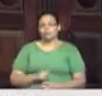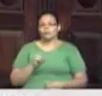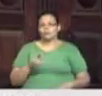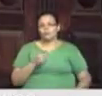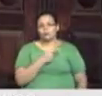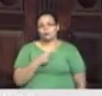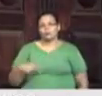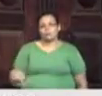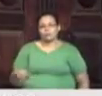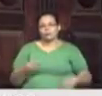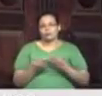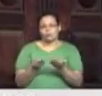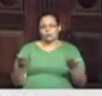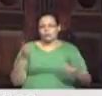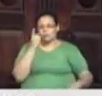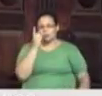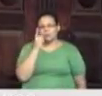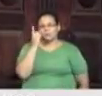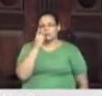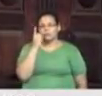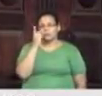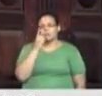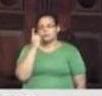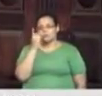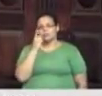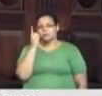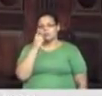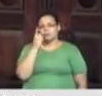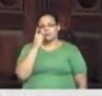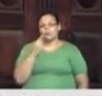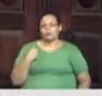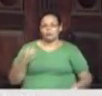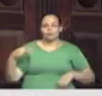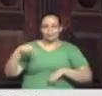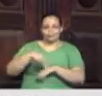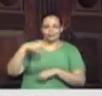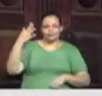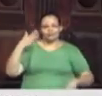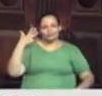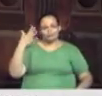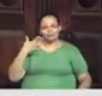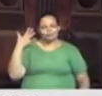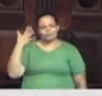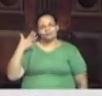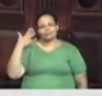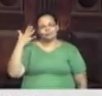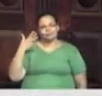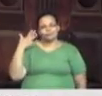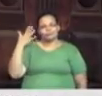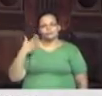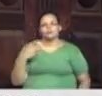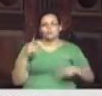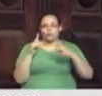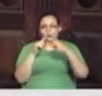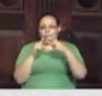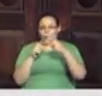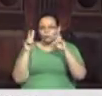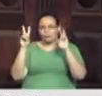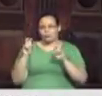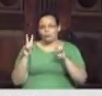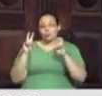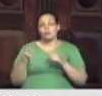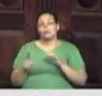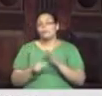Senhor presidente, senhoras e senhores deputados, subo aqui hoje essa tribuna para tratar de dois temas. O